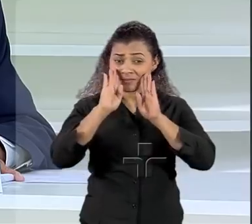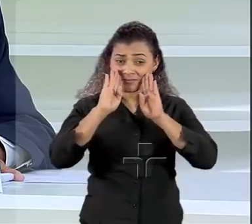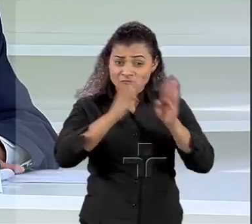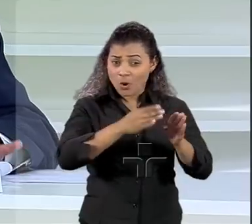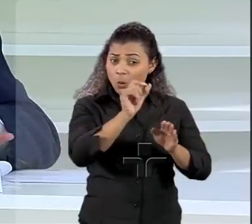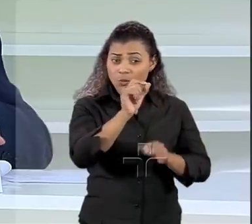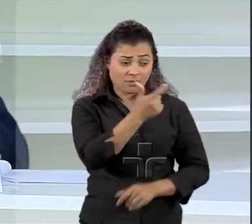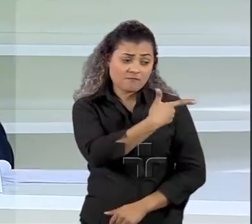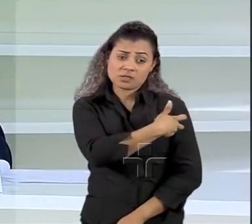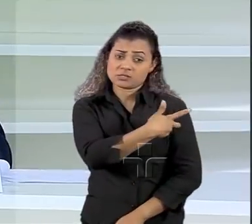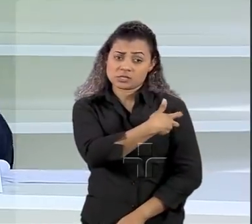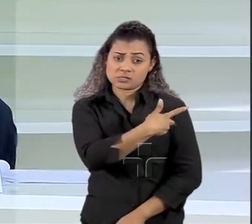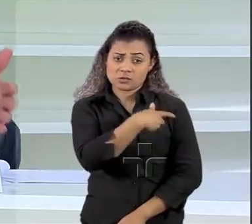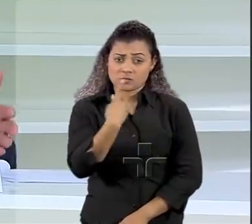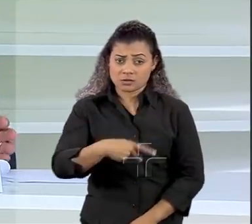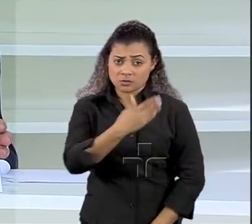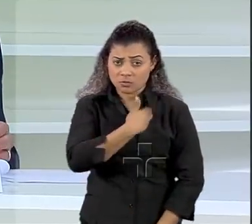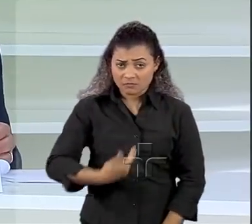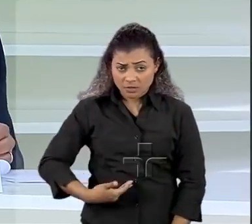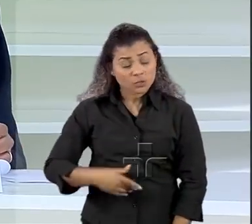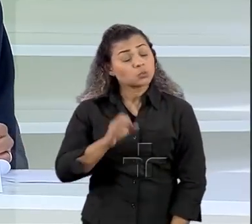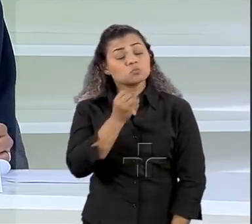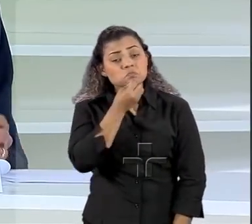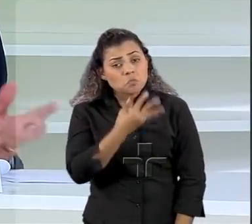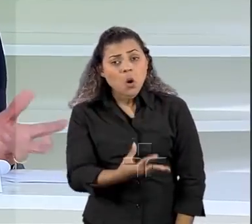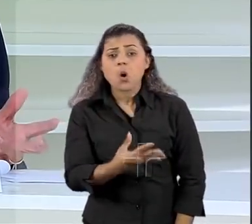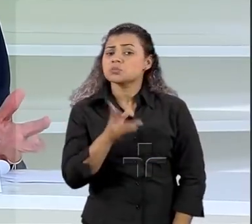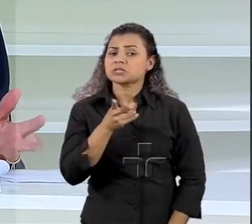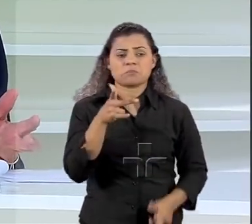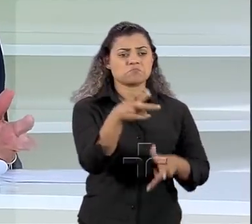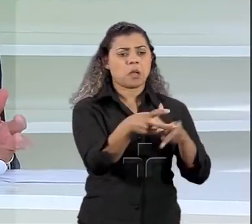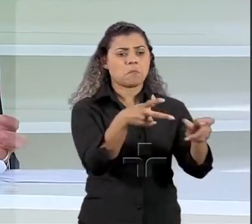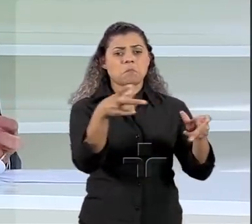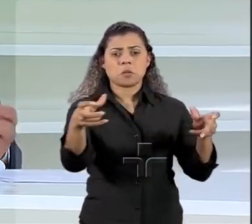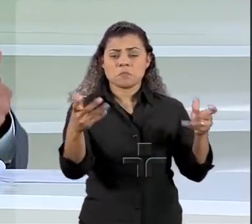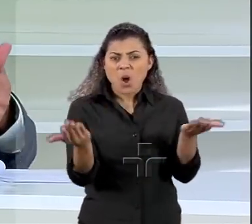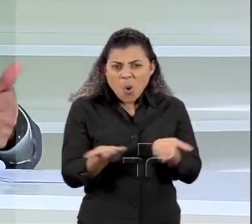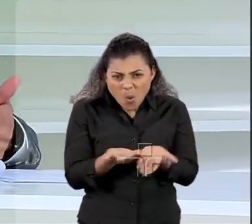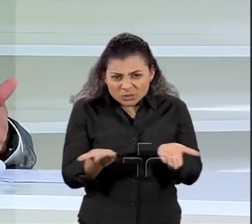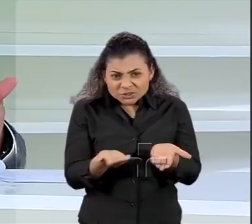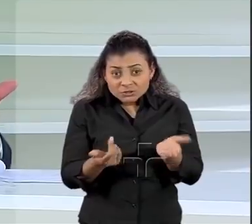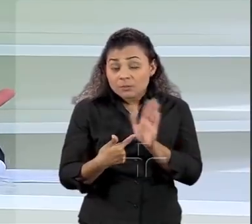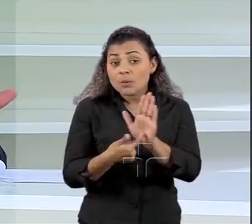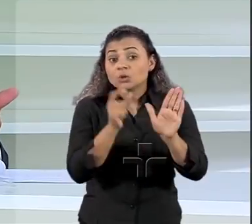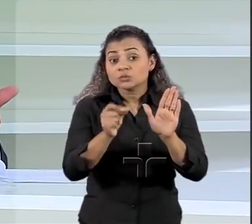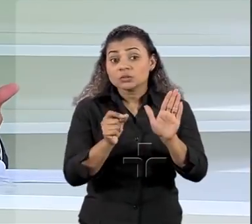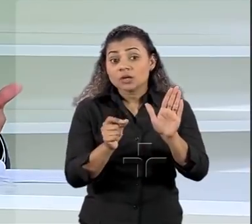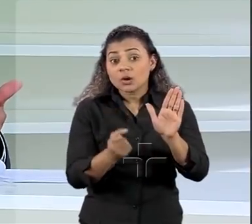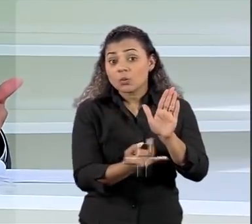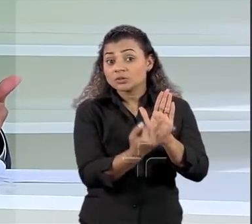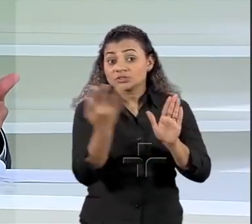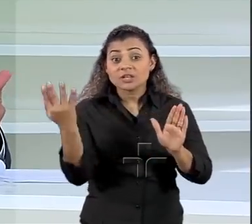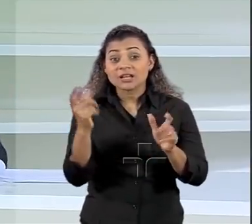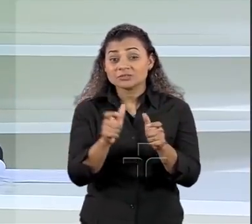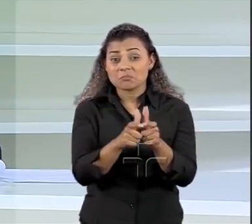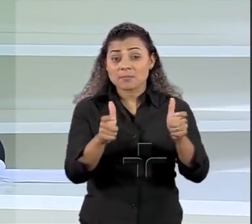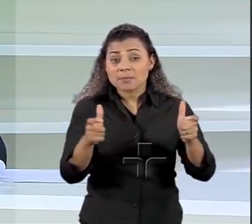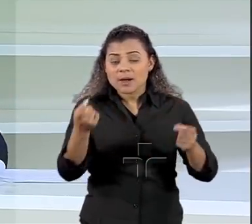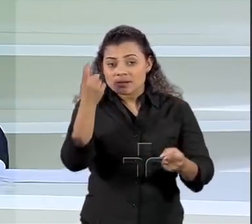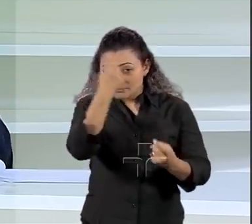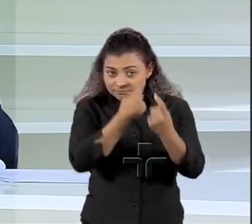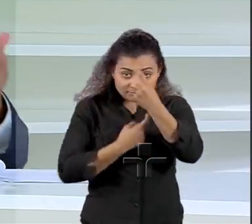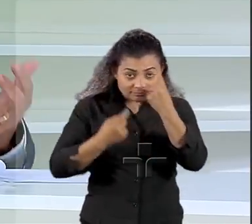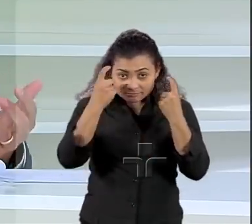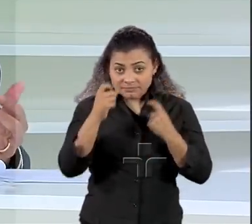Brasil sempre teve um programa de vacinação muito bem sucedido, e hoje nós nos deparamos com o aumento do número de casos de sarampo,